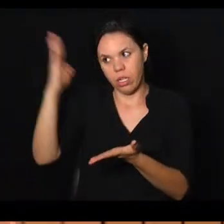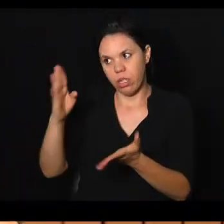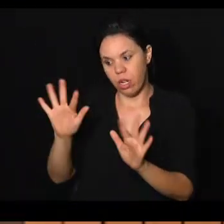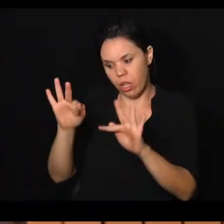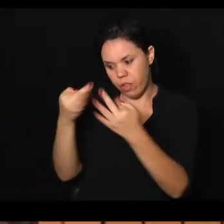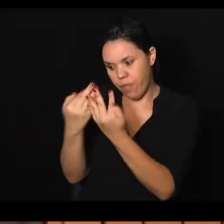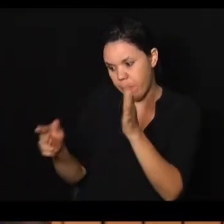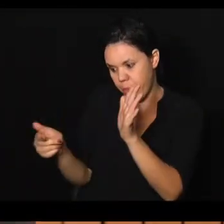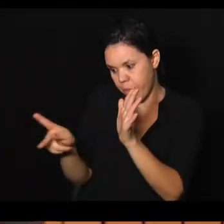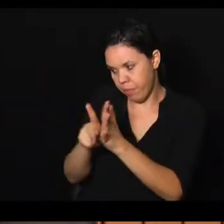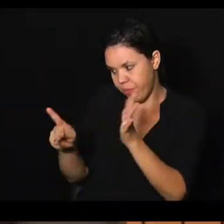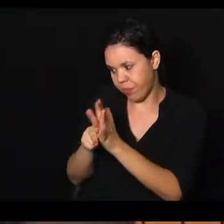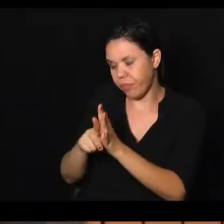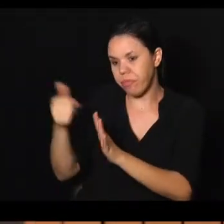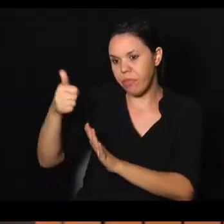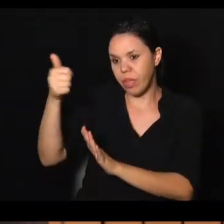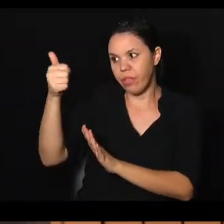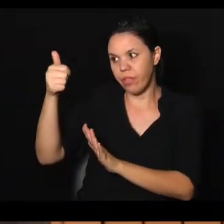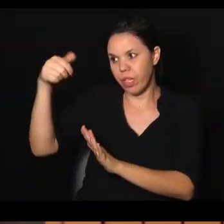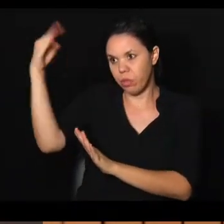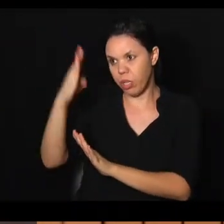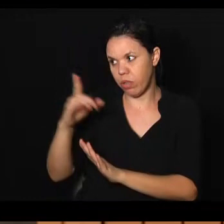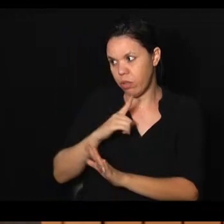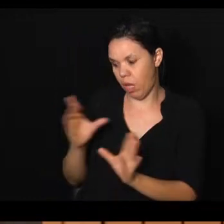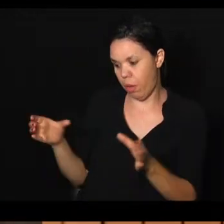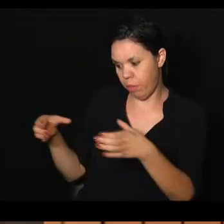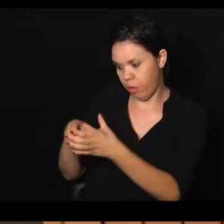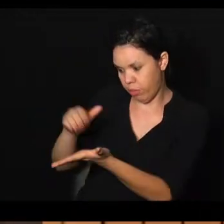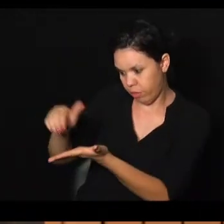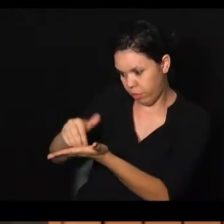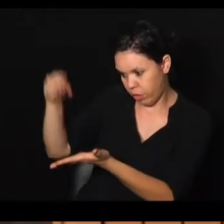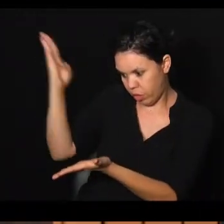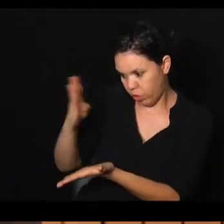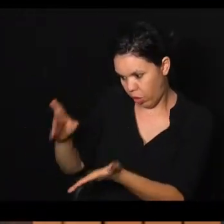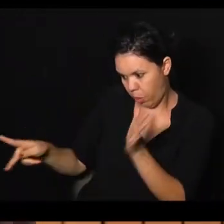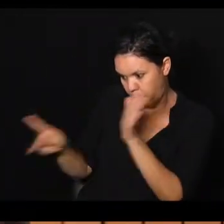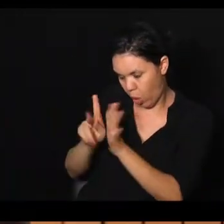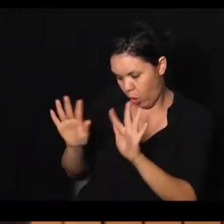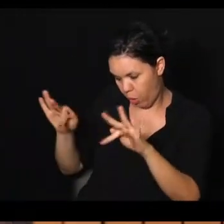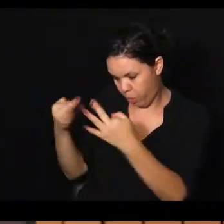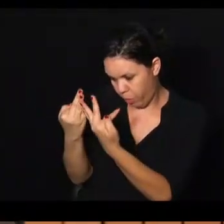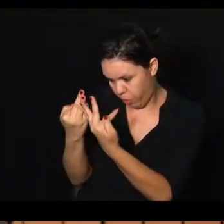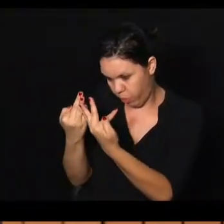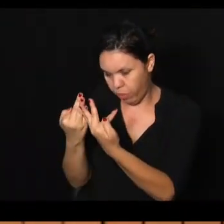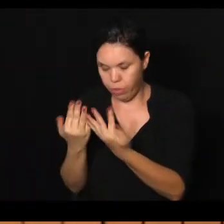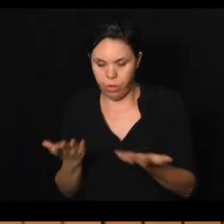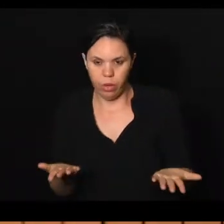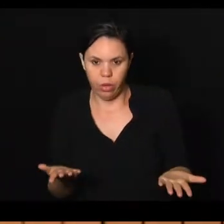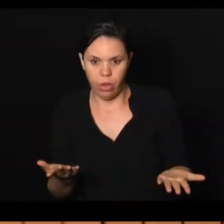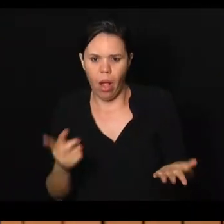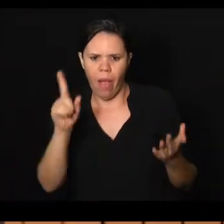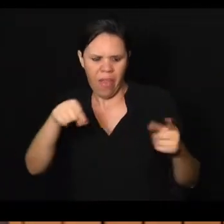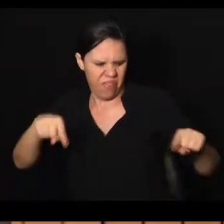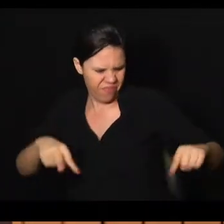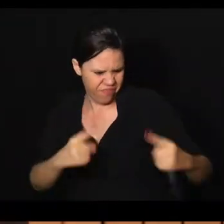a primeira vez no Brasil que nós temos uma Secretaria Nacional da Família e com desafio,